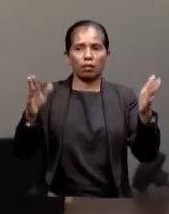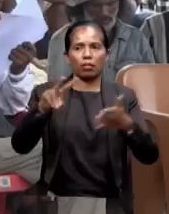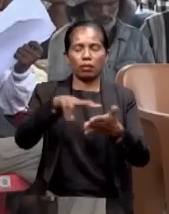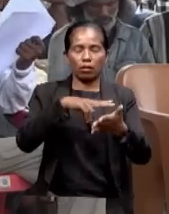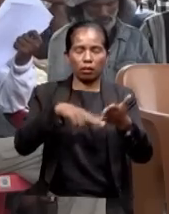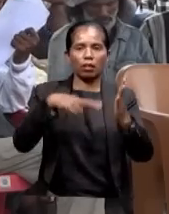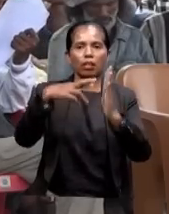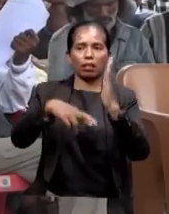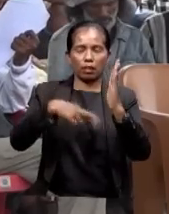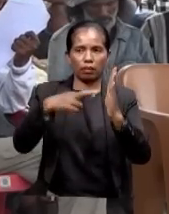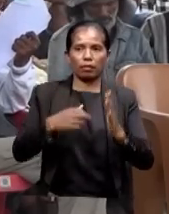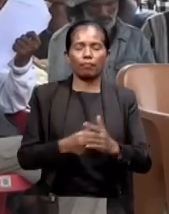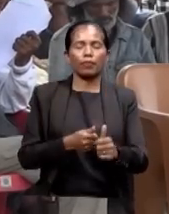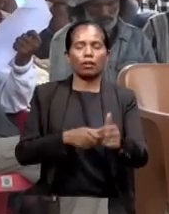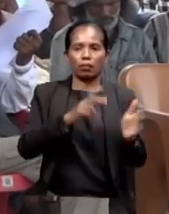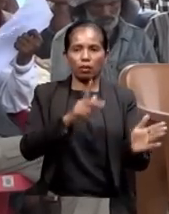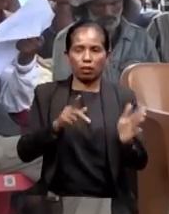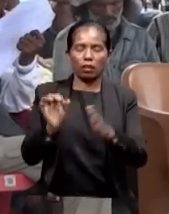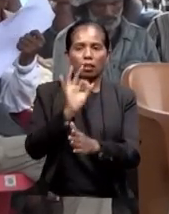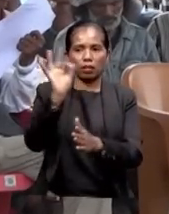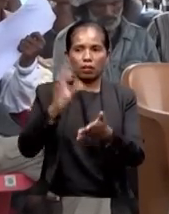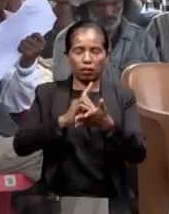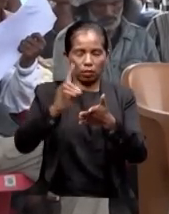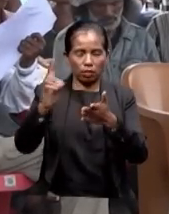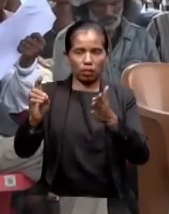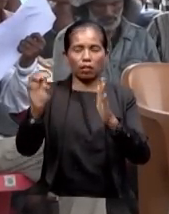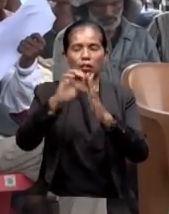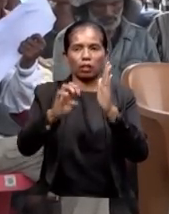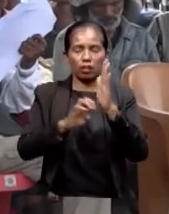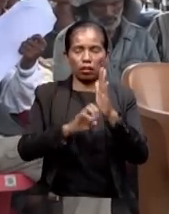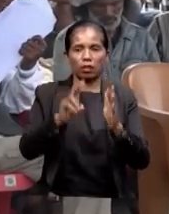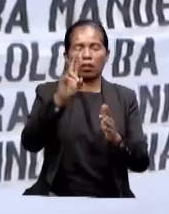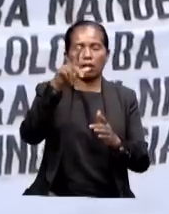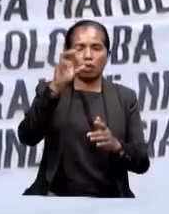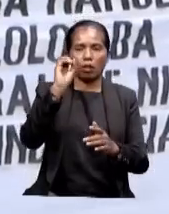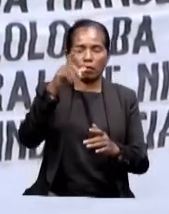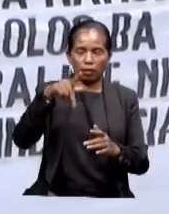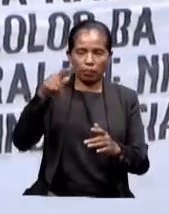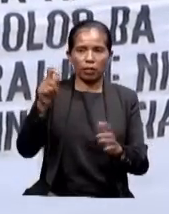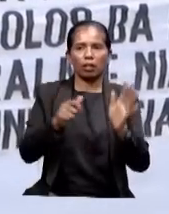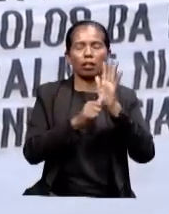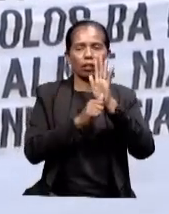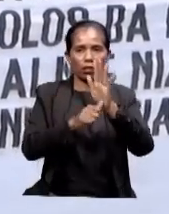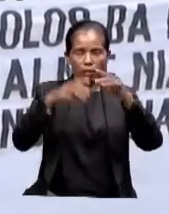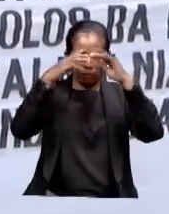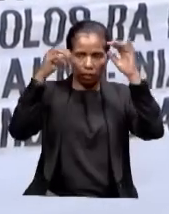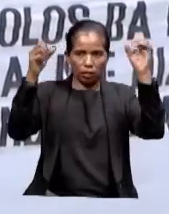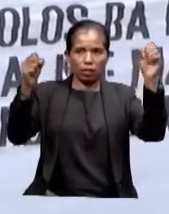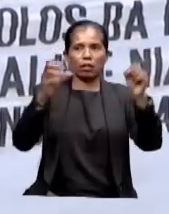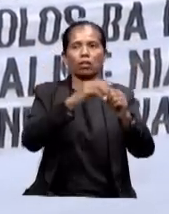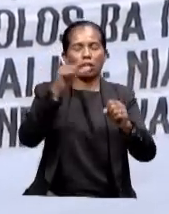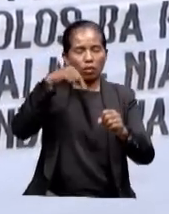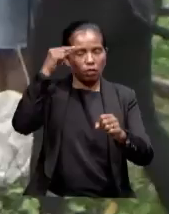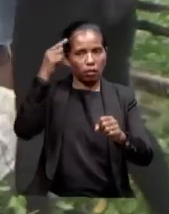fali. Tuir planu ia sesta semana ne struktura Unisma CPDR Deteli sehato petisang ba presiden republika